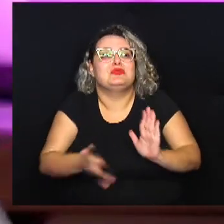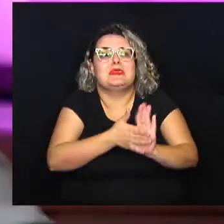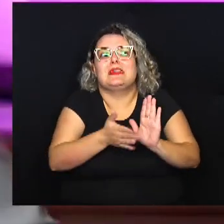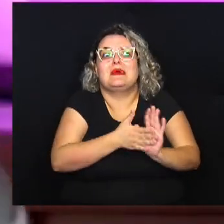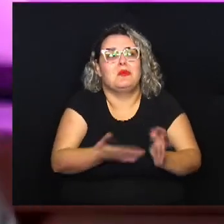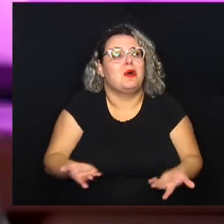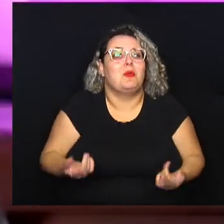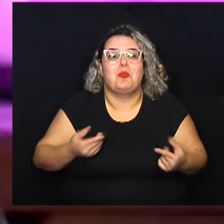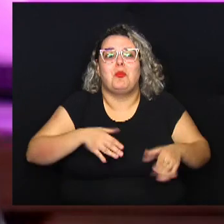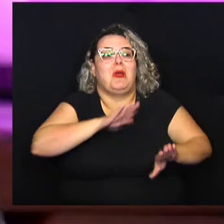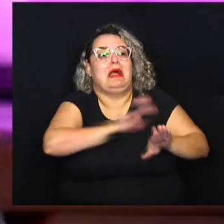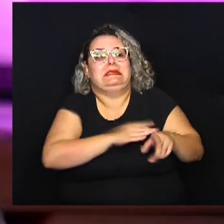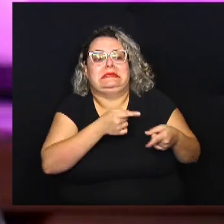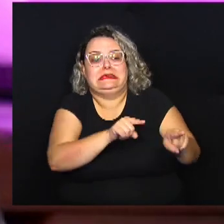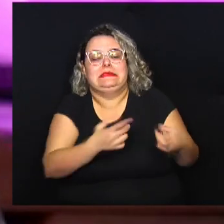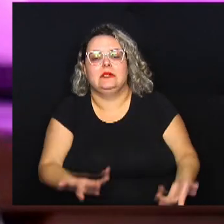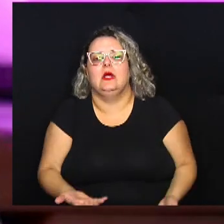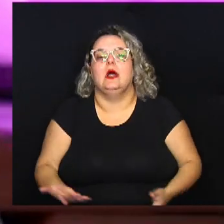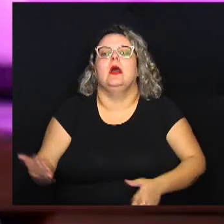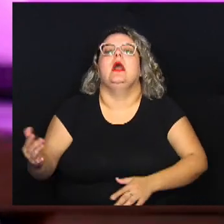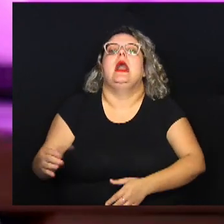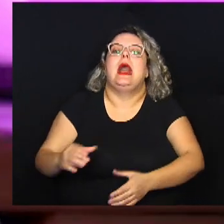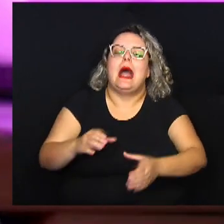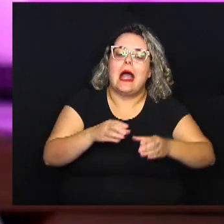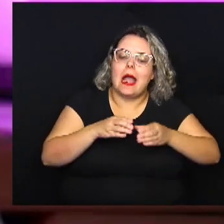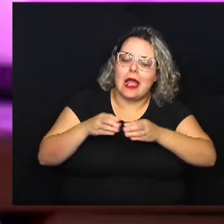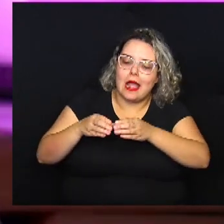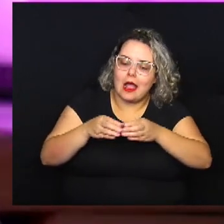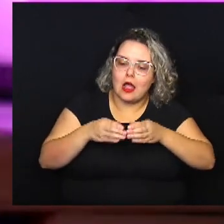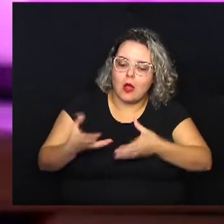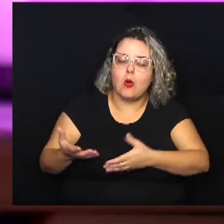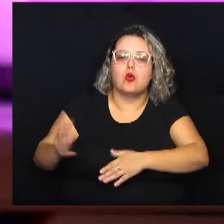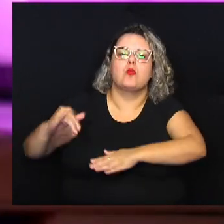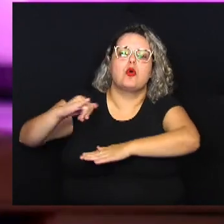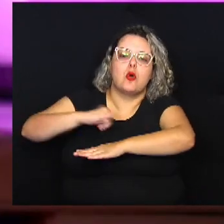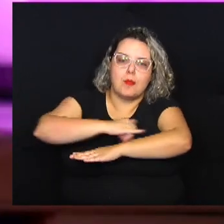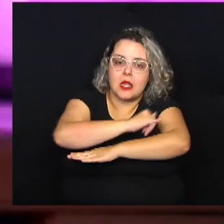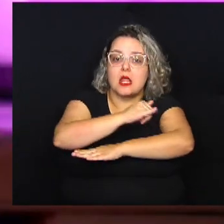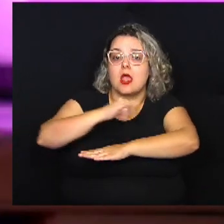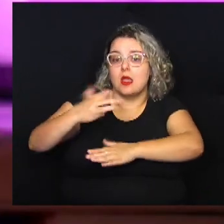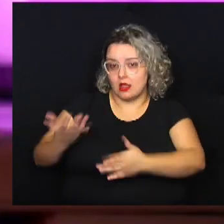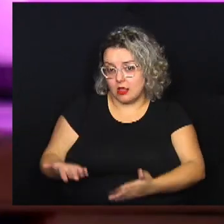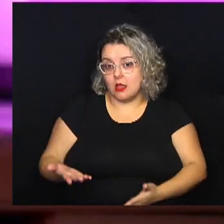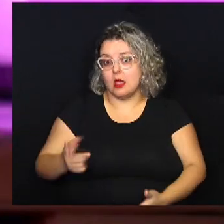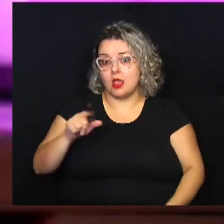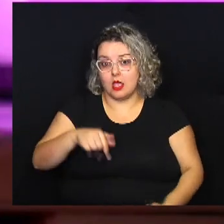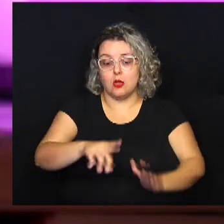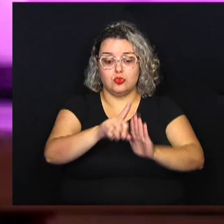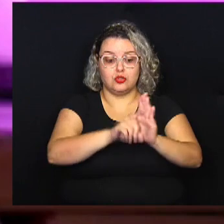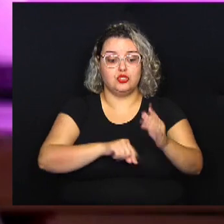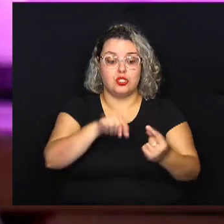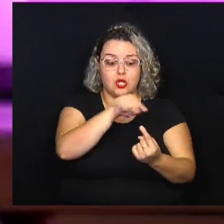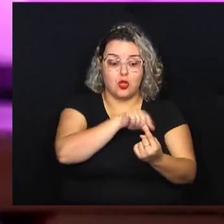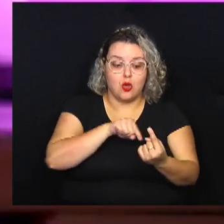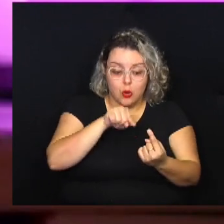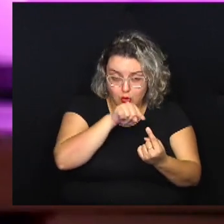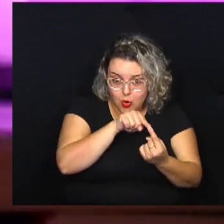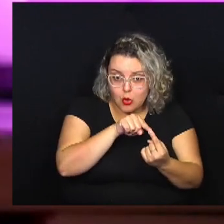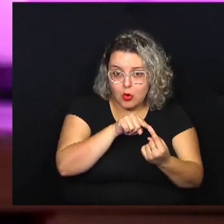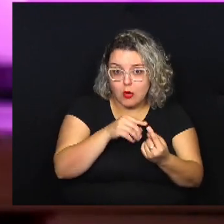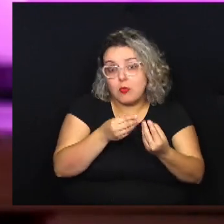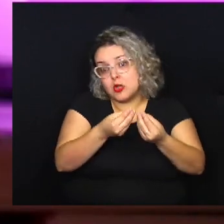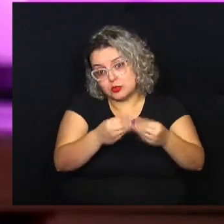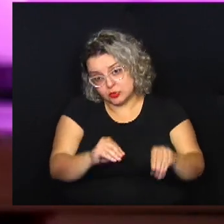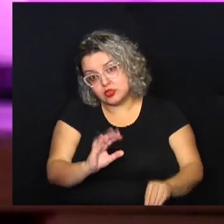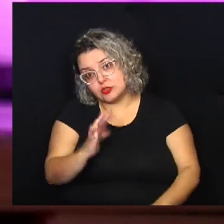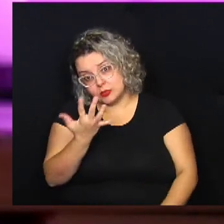a companhia aérea deve responder, né, a gente fala no direito que essa responsabilidade é objetiva, pelos danos